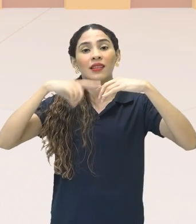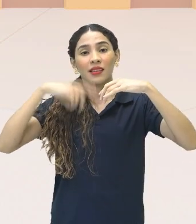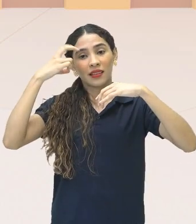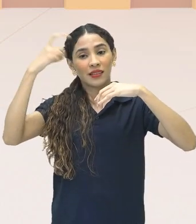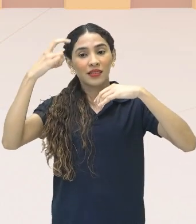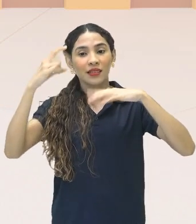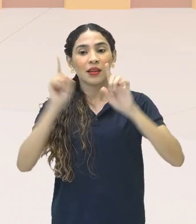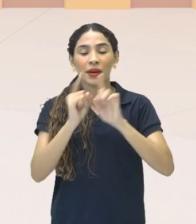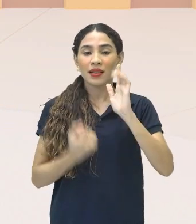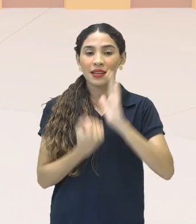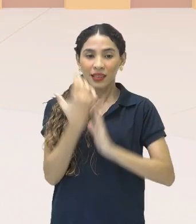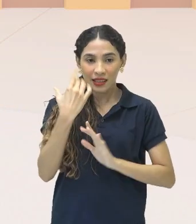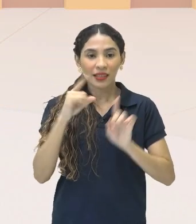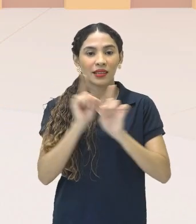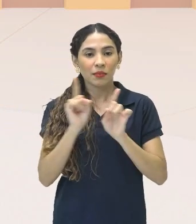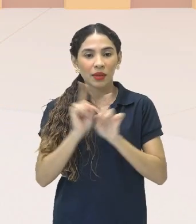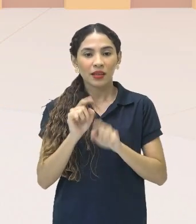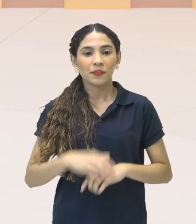inteligente, ele cria.